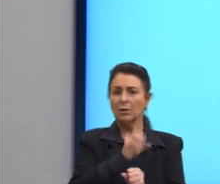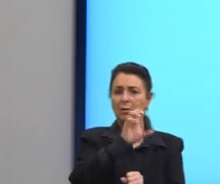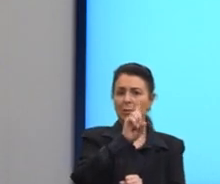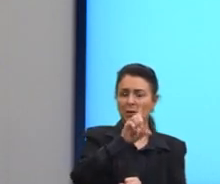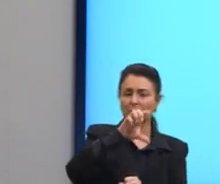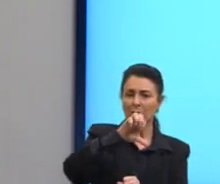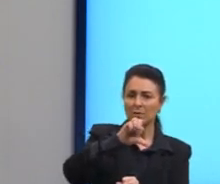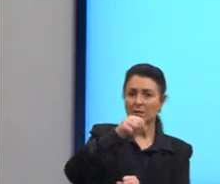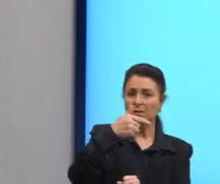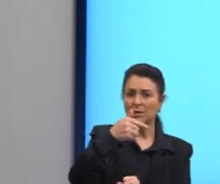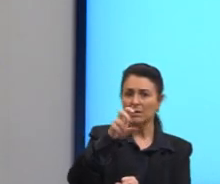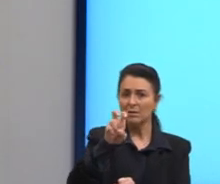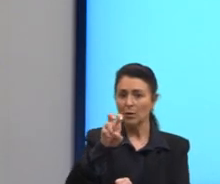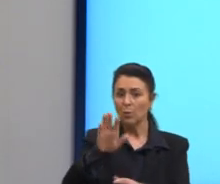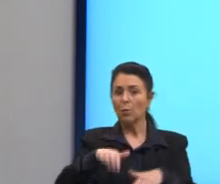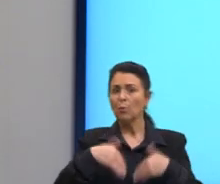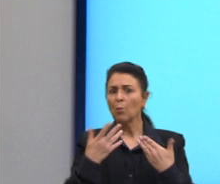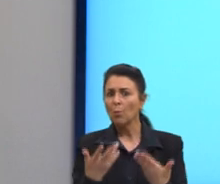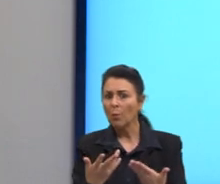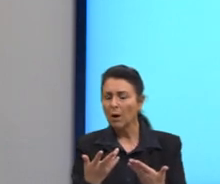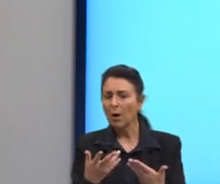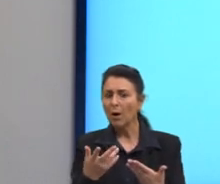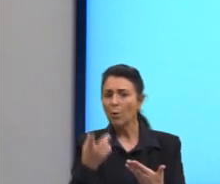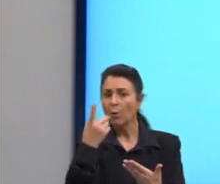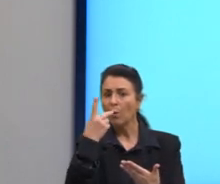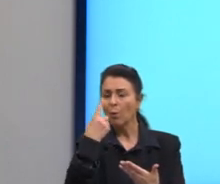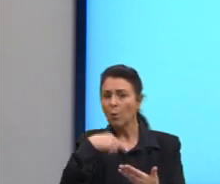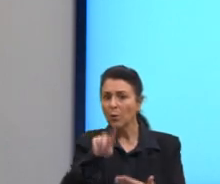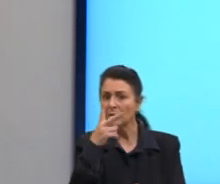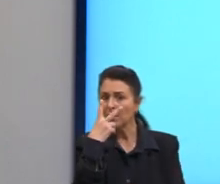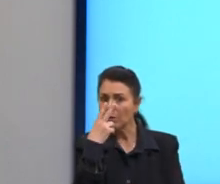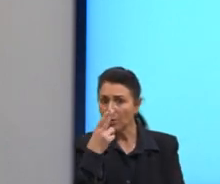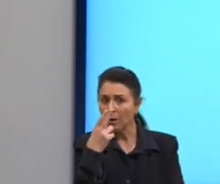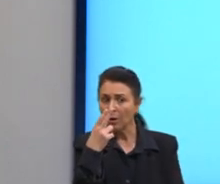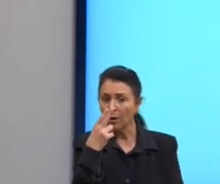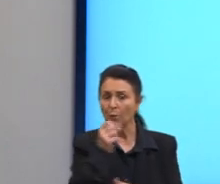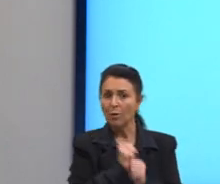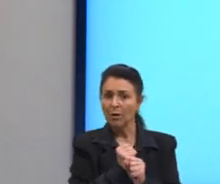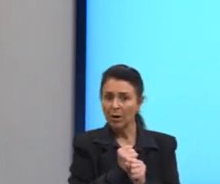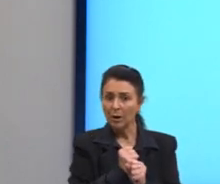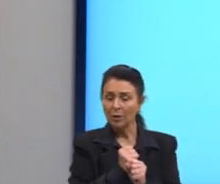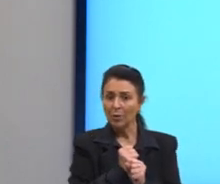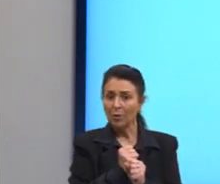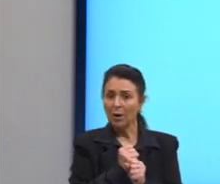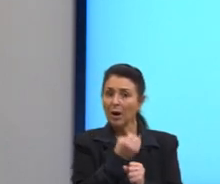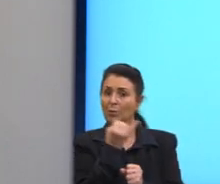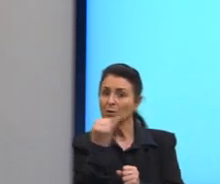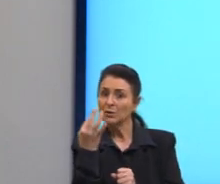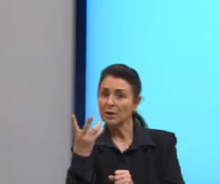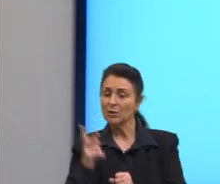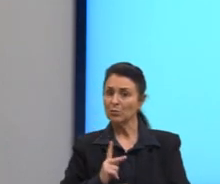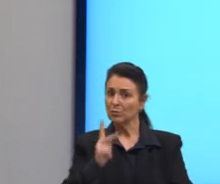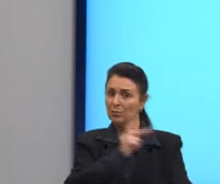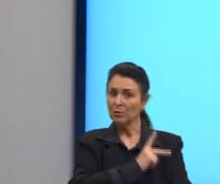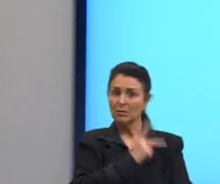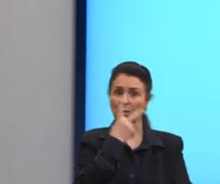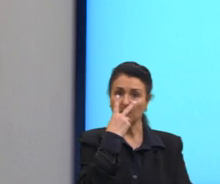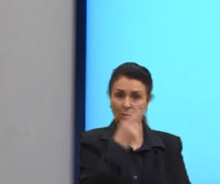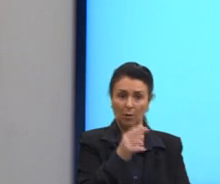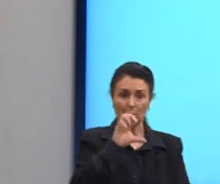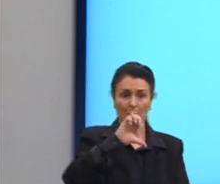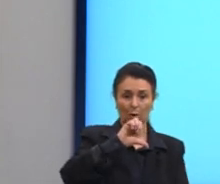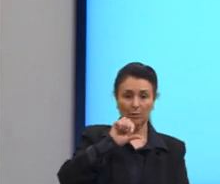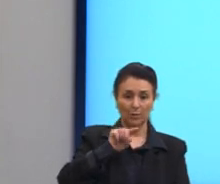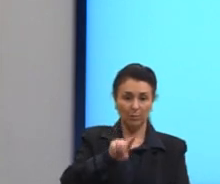1985 em qual outra data igual a 1985 elas não têm a mesma quantidade de população então para ter 9 mil